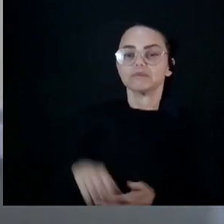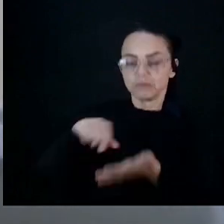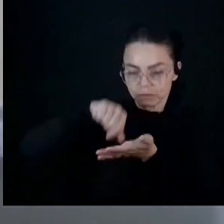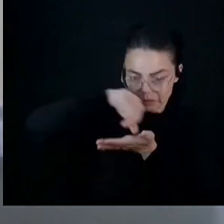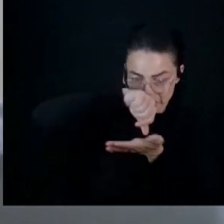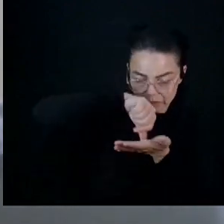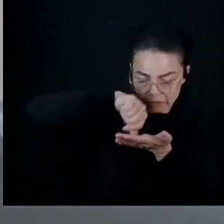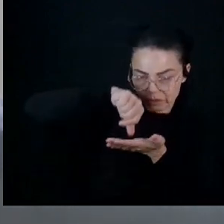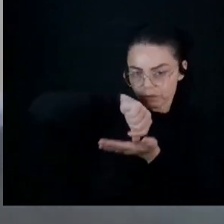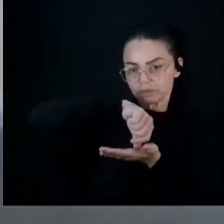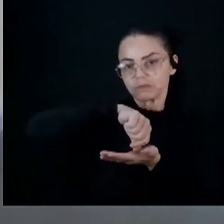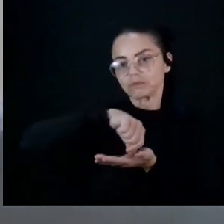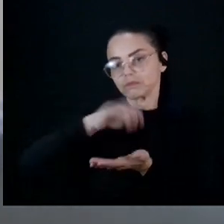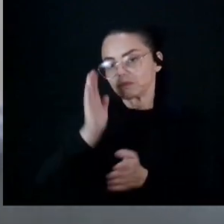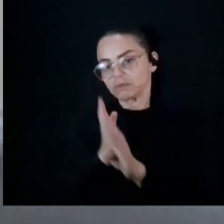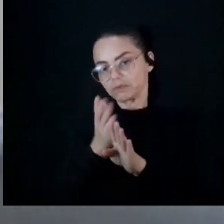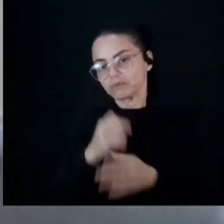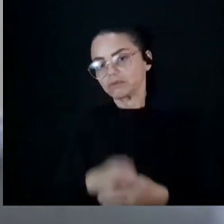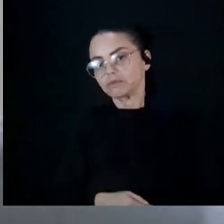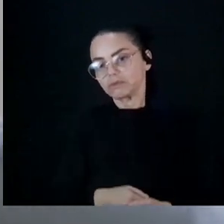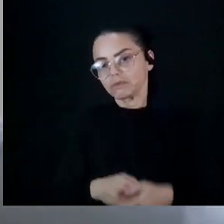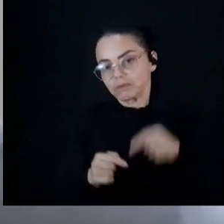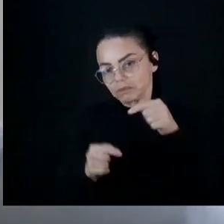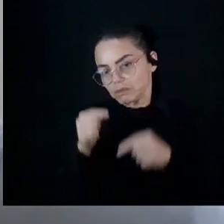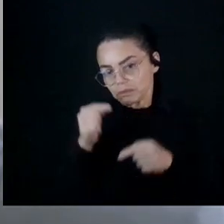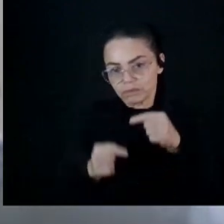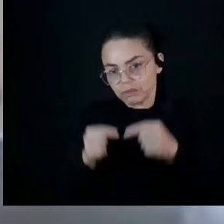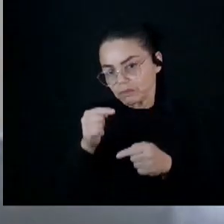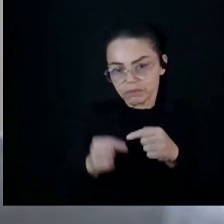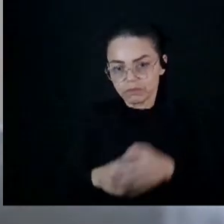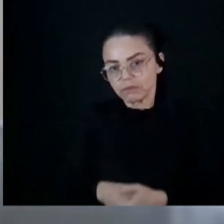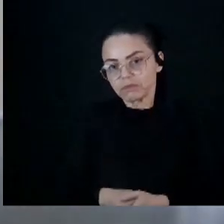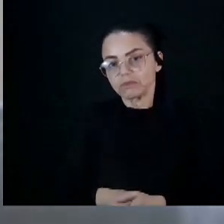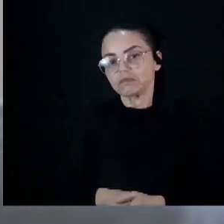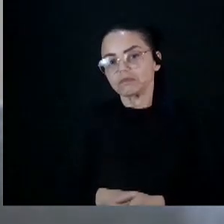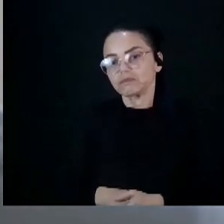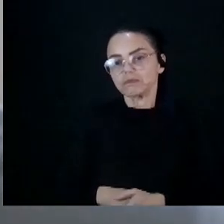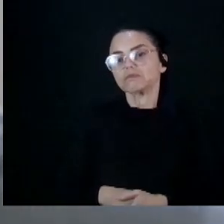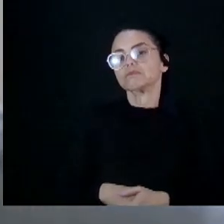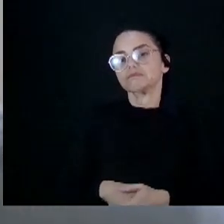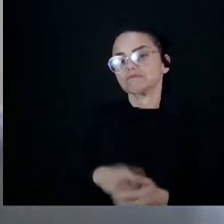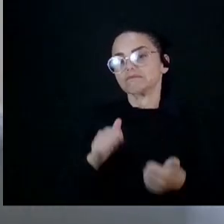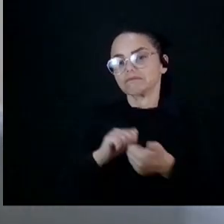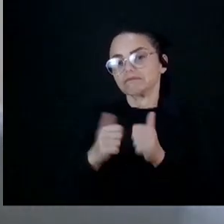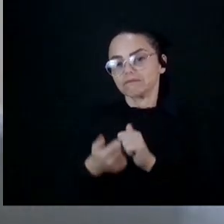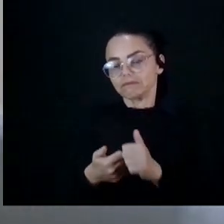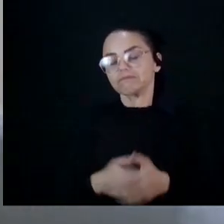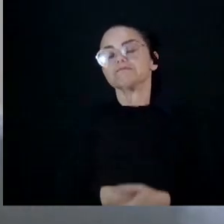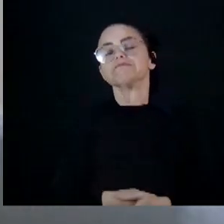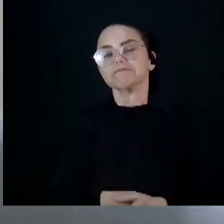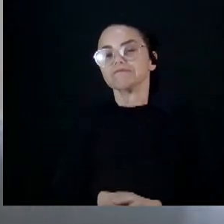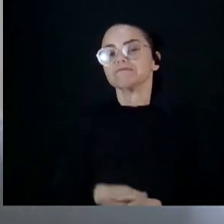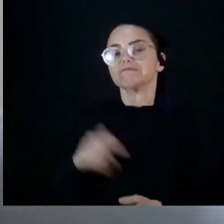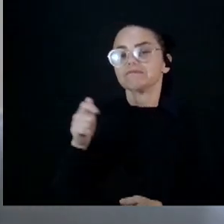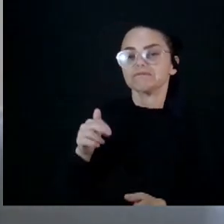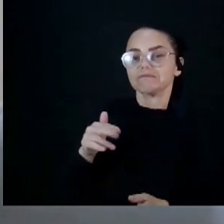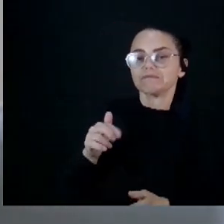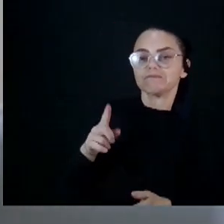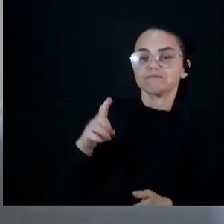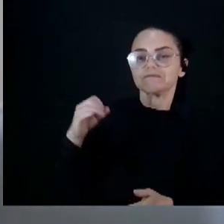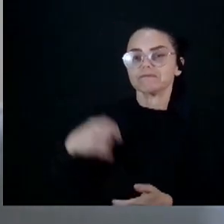Opa, descobri que tal político estava no jogo e não estava em tal canto. Descobri que o Fernando estava em tal jogo e não estava em tal